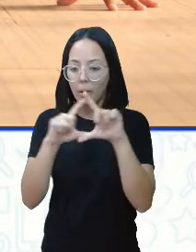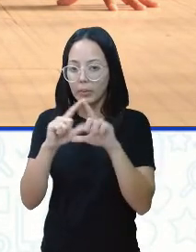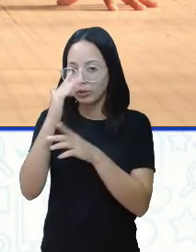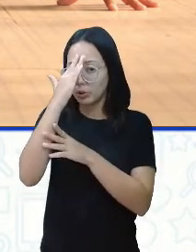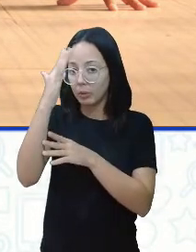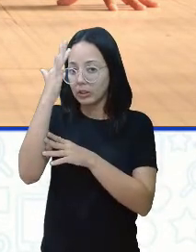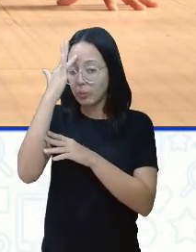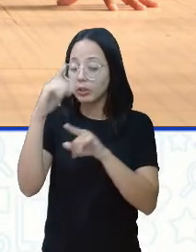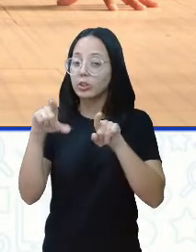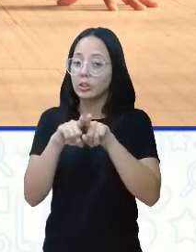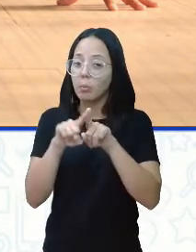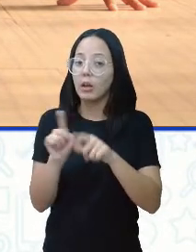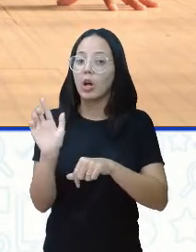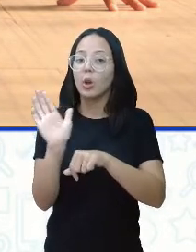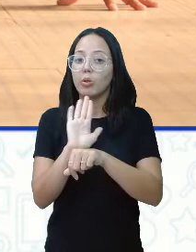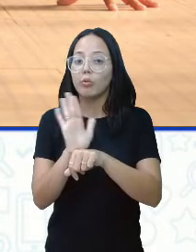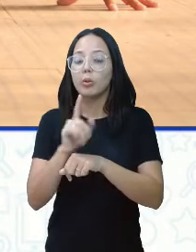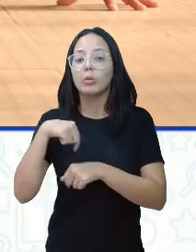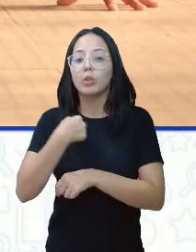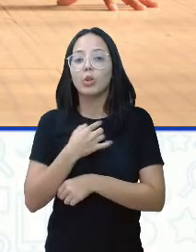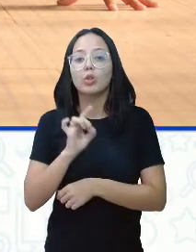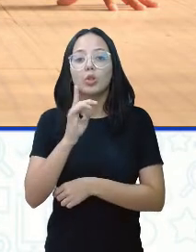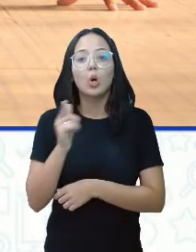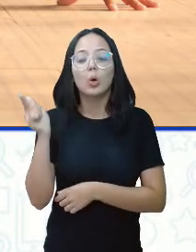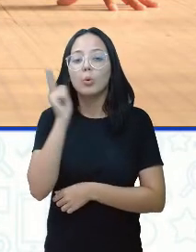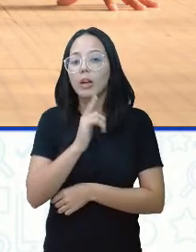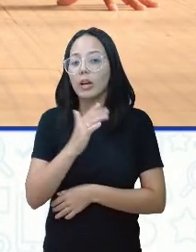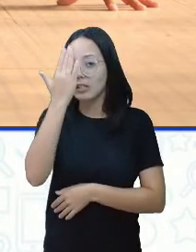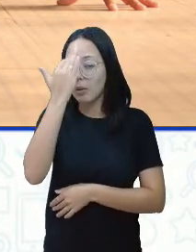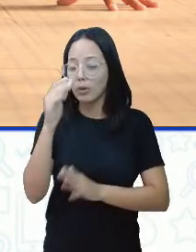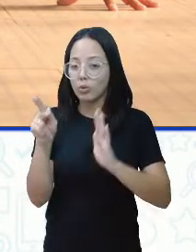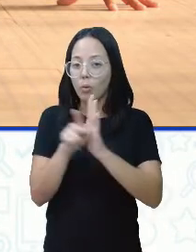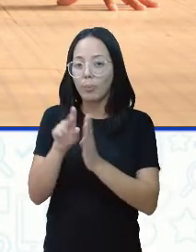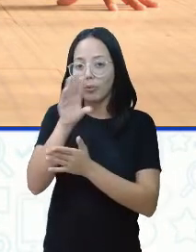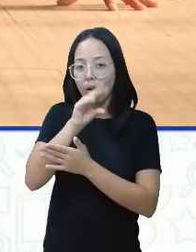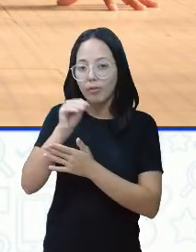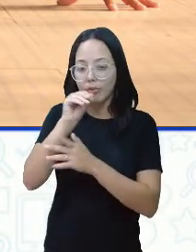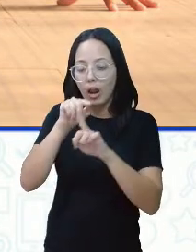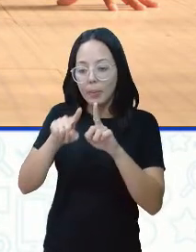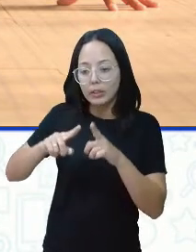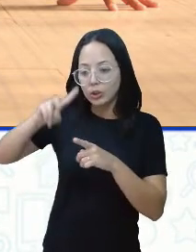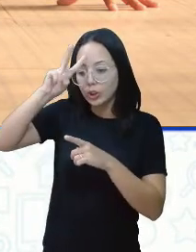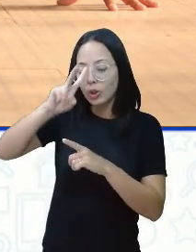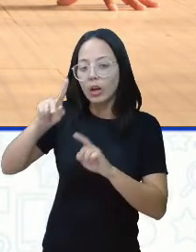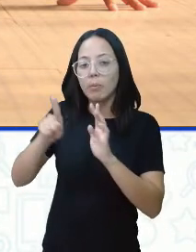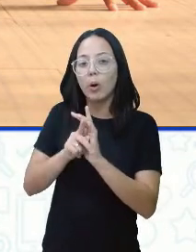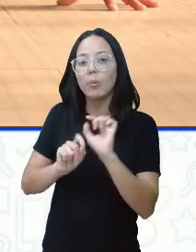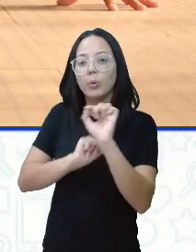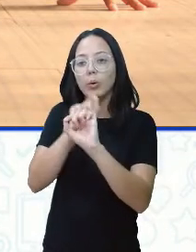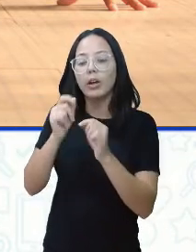nos filmes a gente só consegue saber as falas, mas não os pensamentos, e a história é